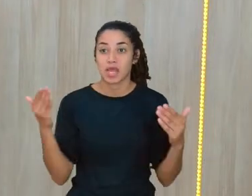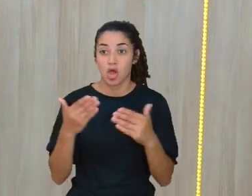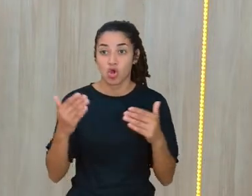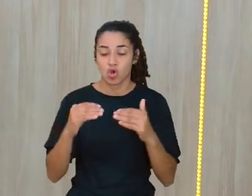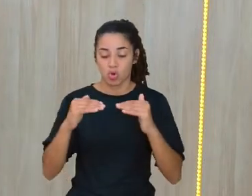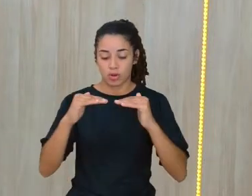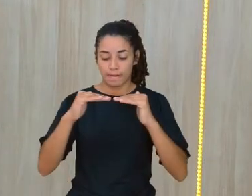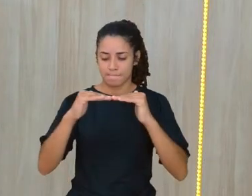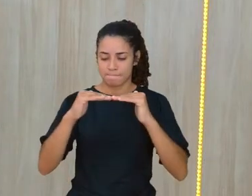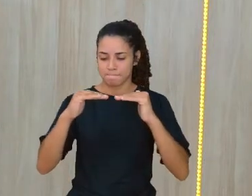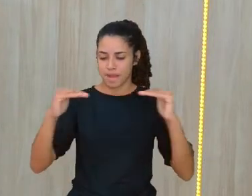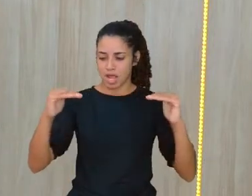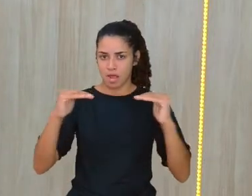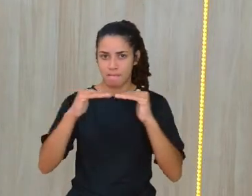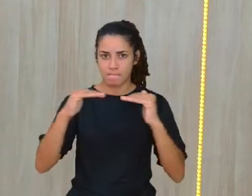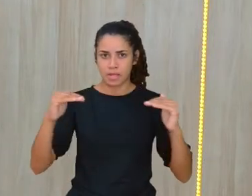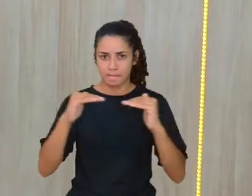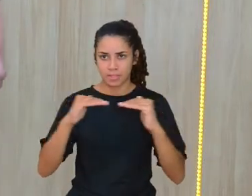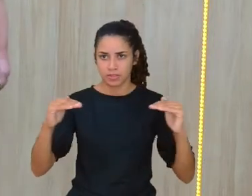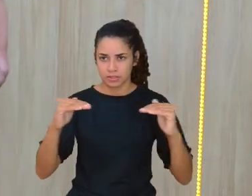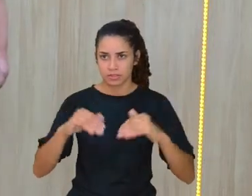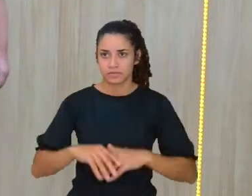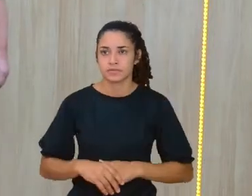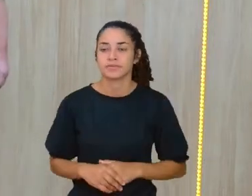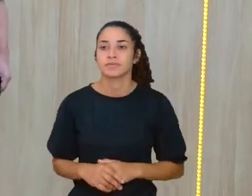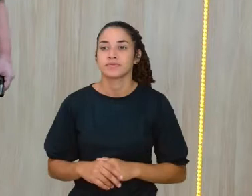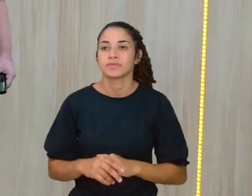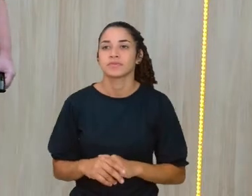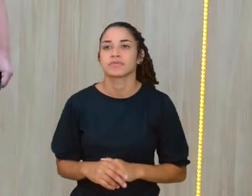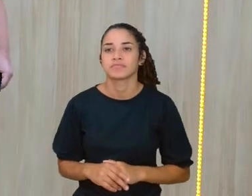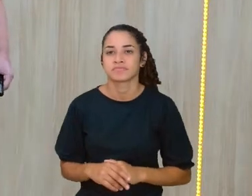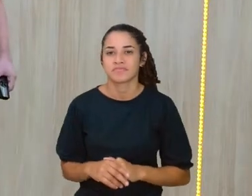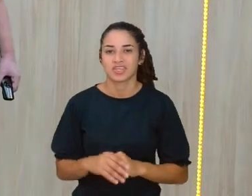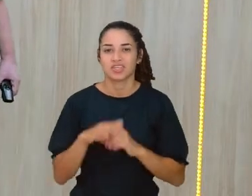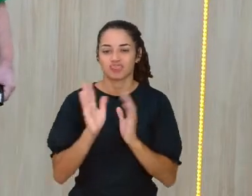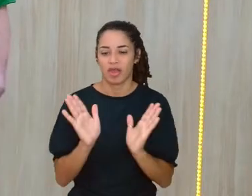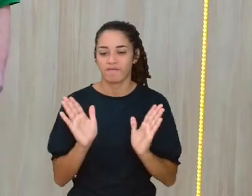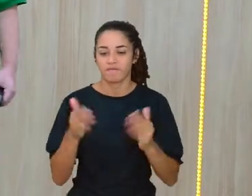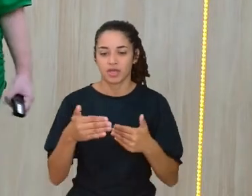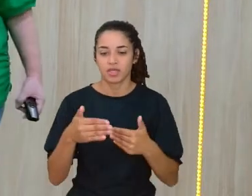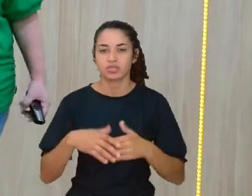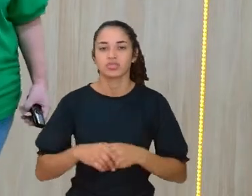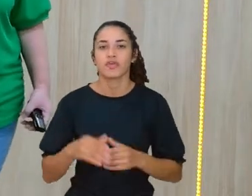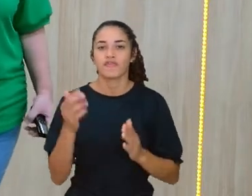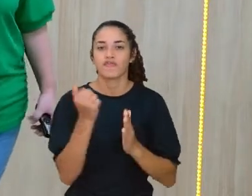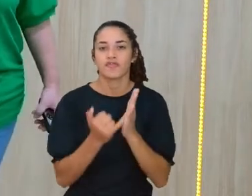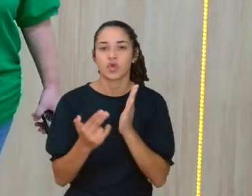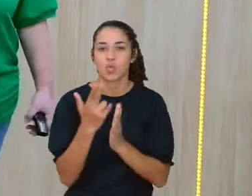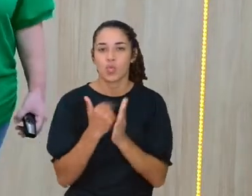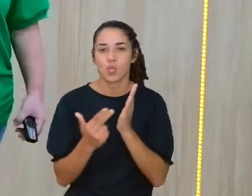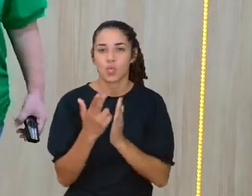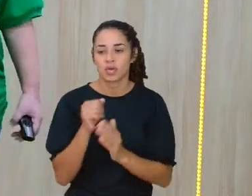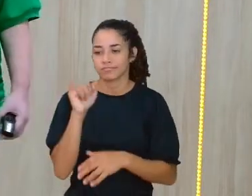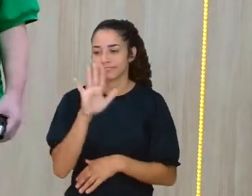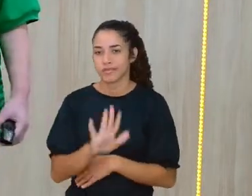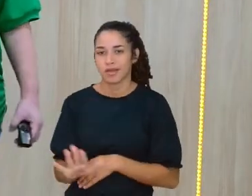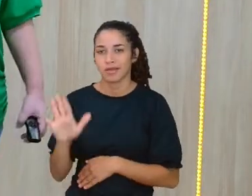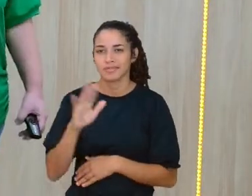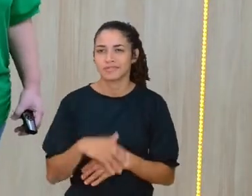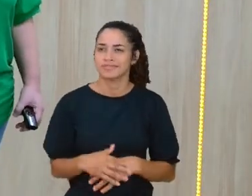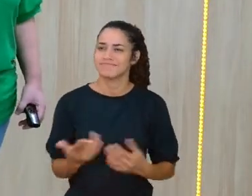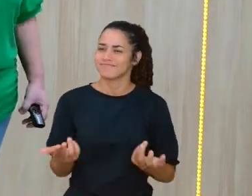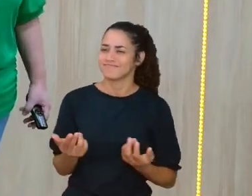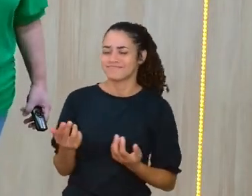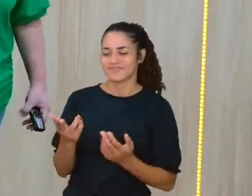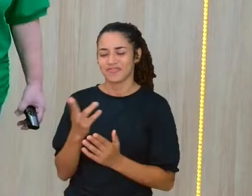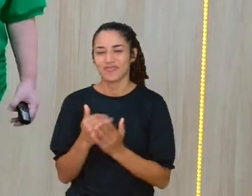Passei uma paralela ao X e fechei a minha figura. Gente, que figura